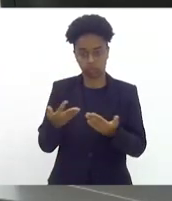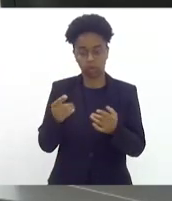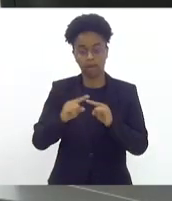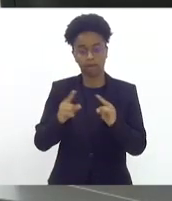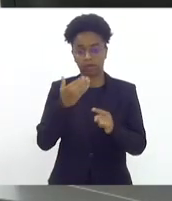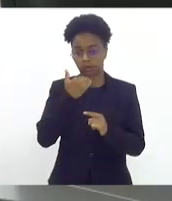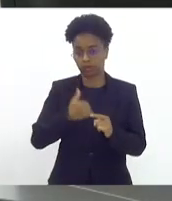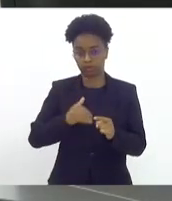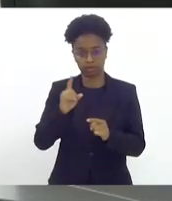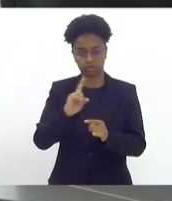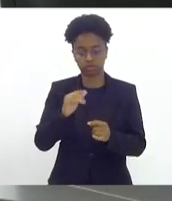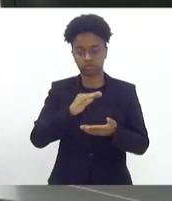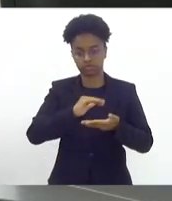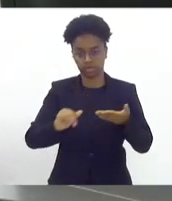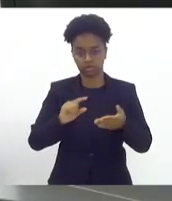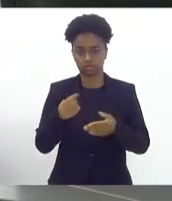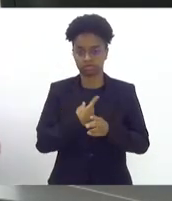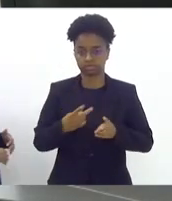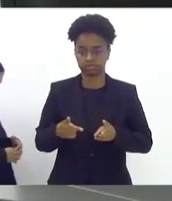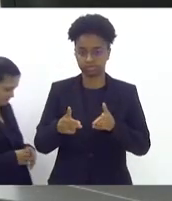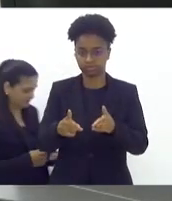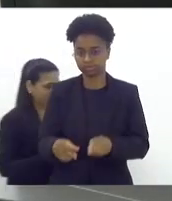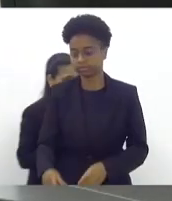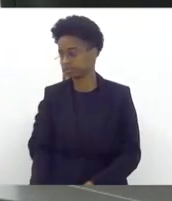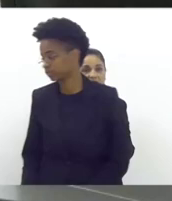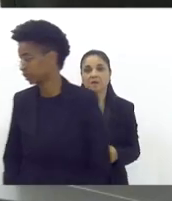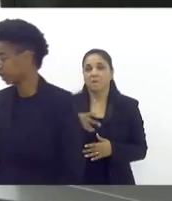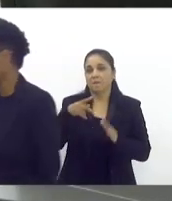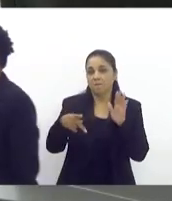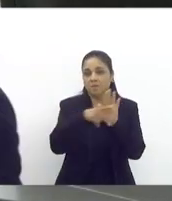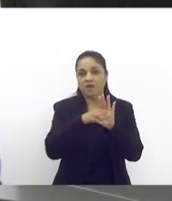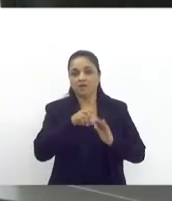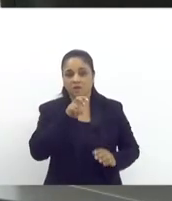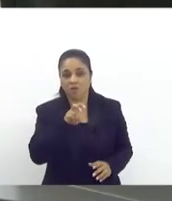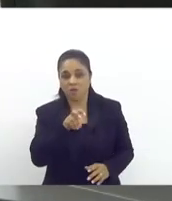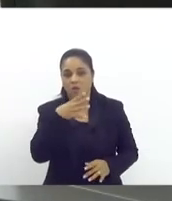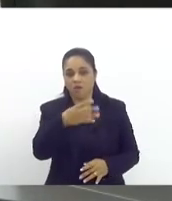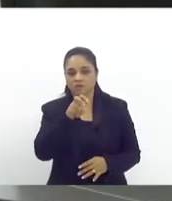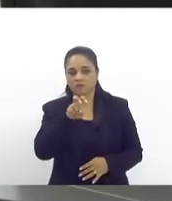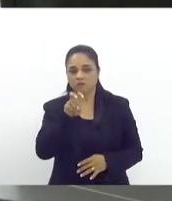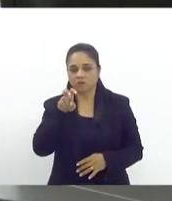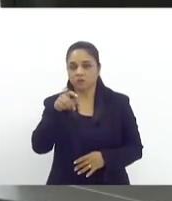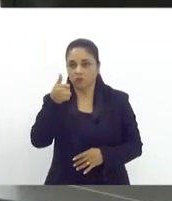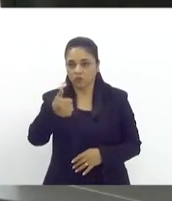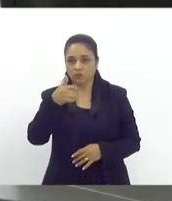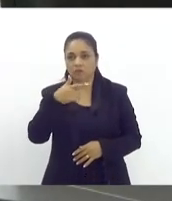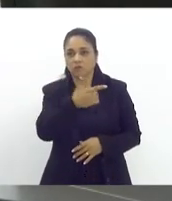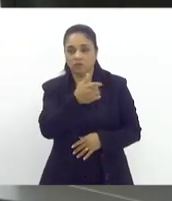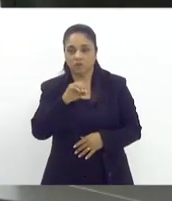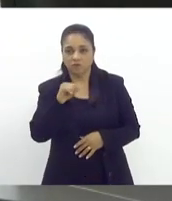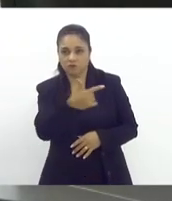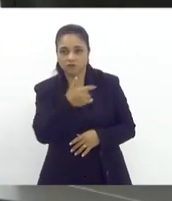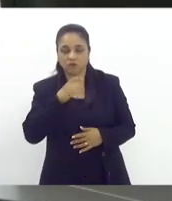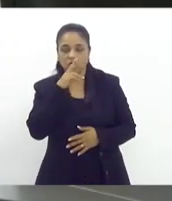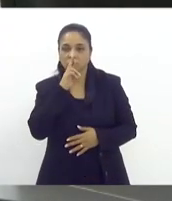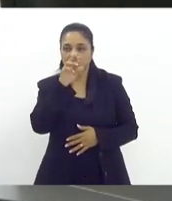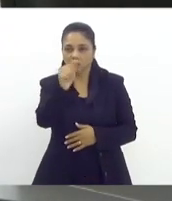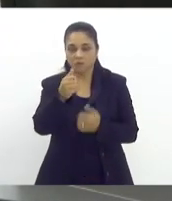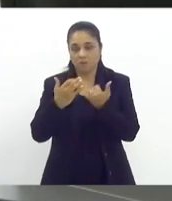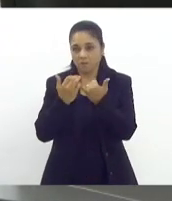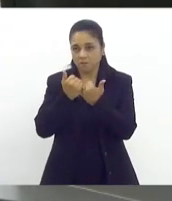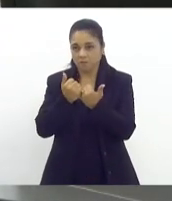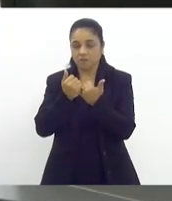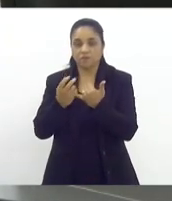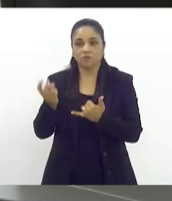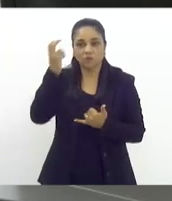não pediu para retirar, a gente vai à frente. PL 4551 de 21, de autoria do deputado Rodrigo Amorim, que declara patrimônio cultural e material do Estado do Rio de